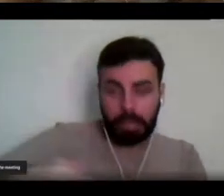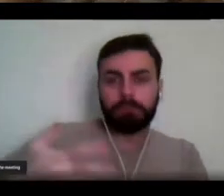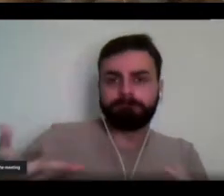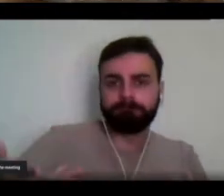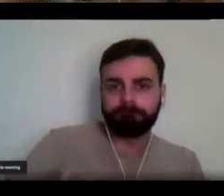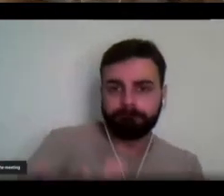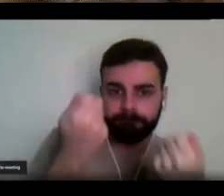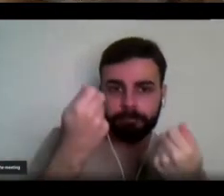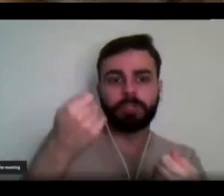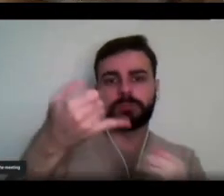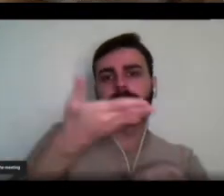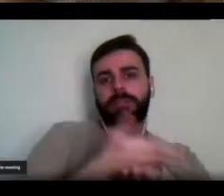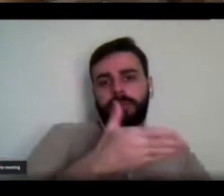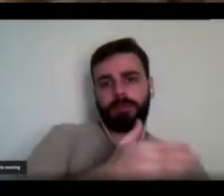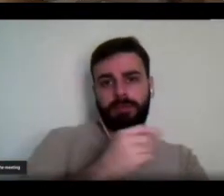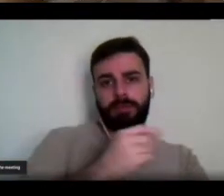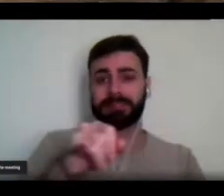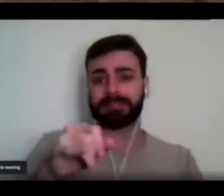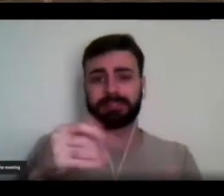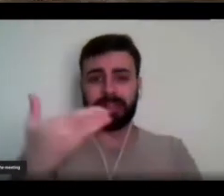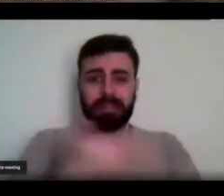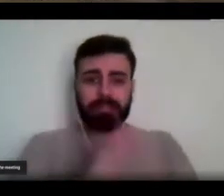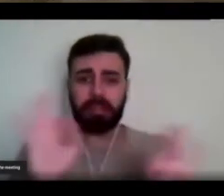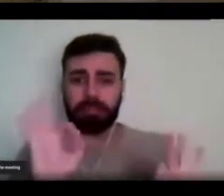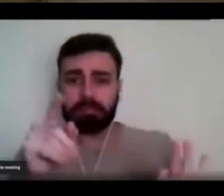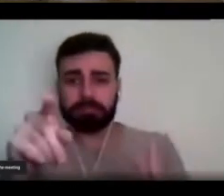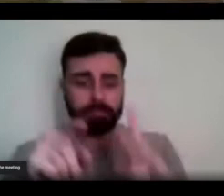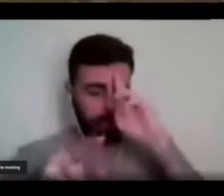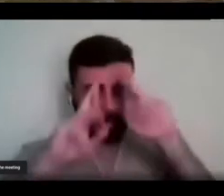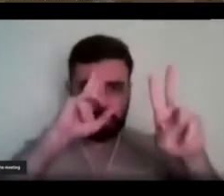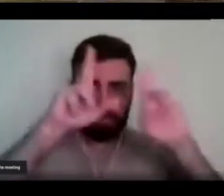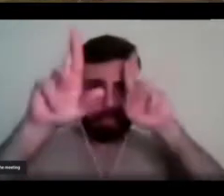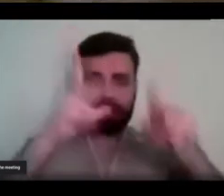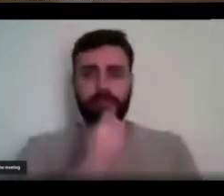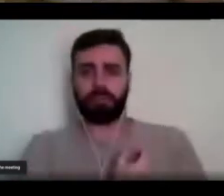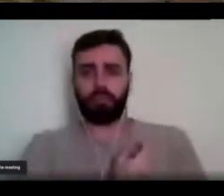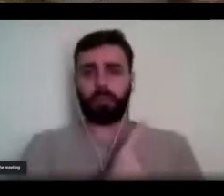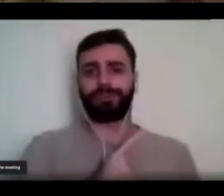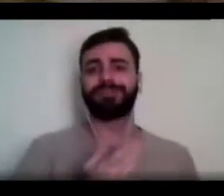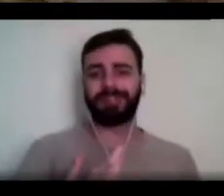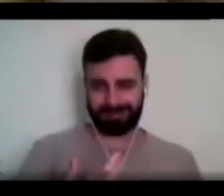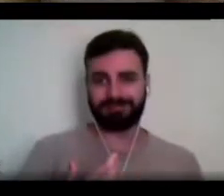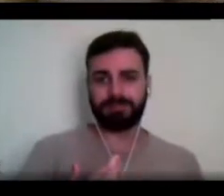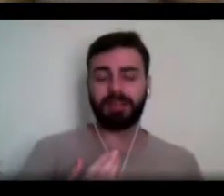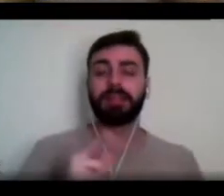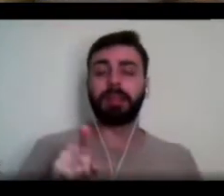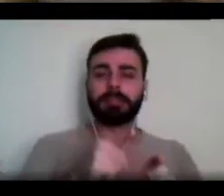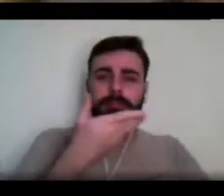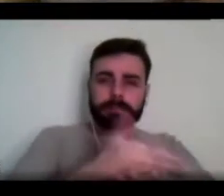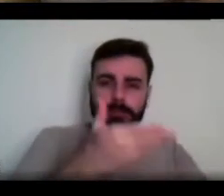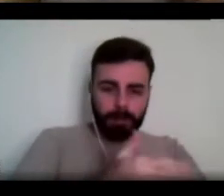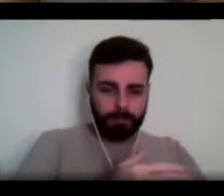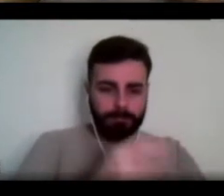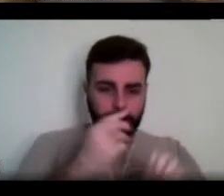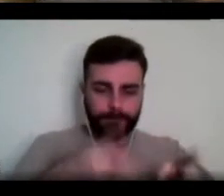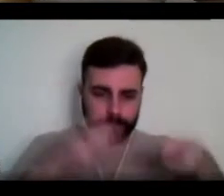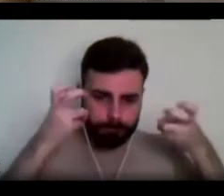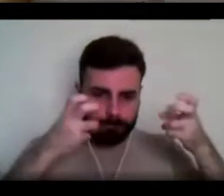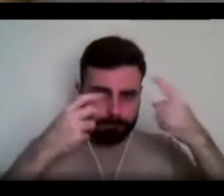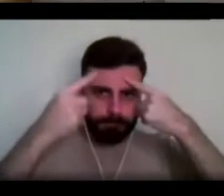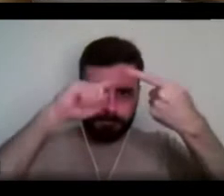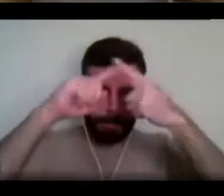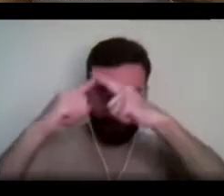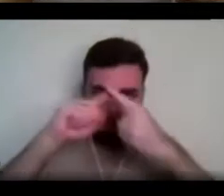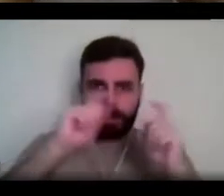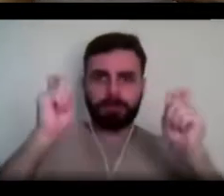conta, tá? E as coisas, elas ficam mais fáceis na cabeça da gente quando a gente faz as contas.